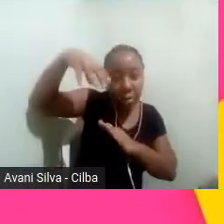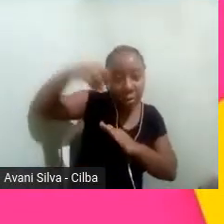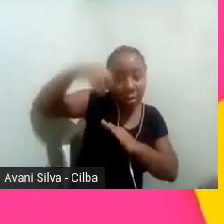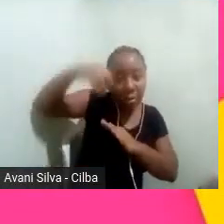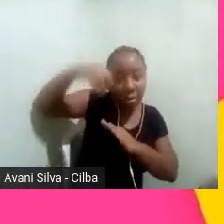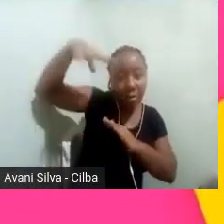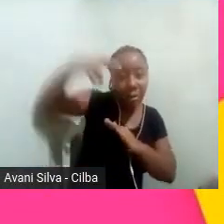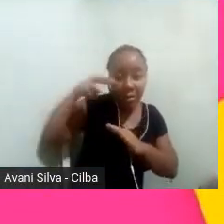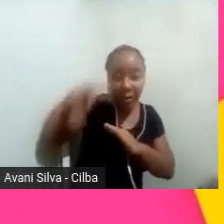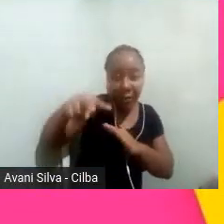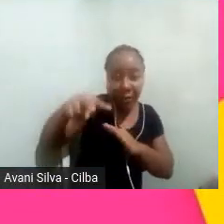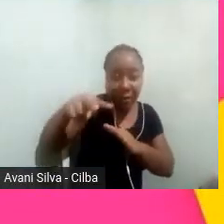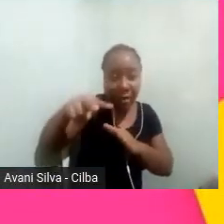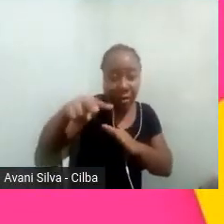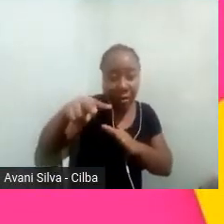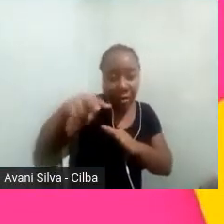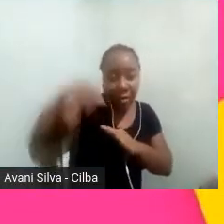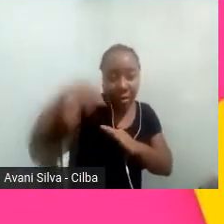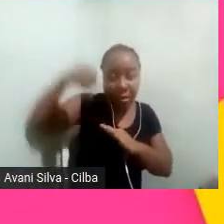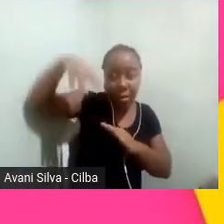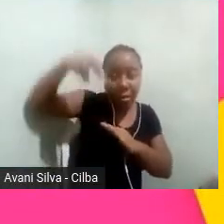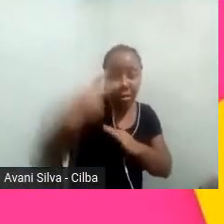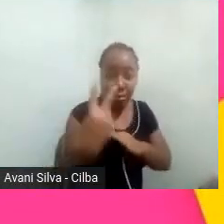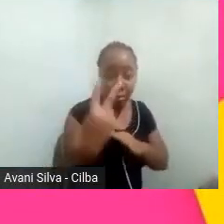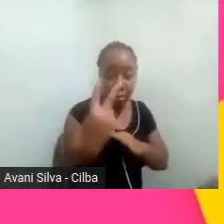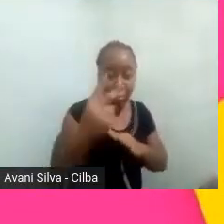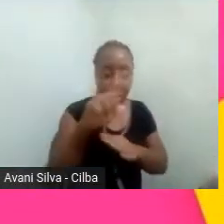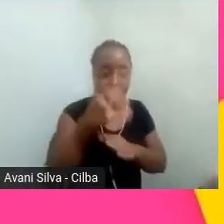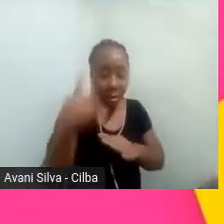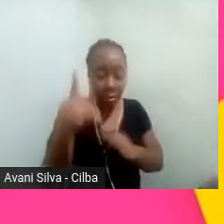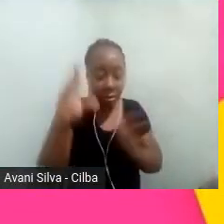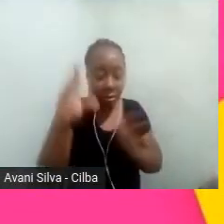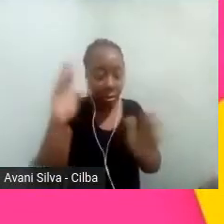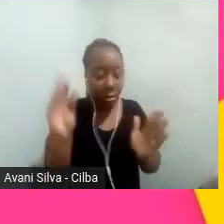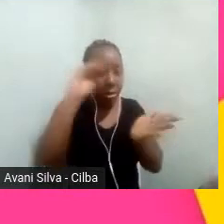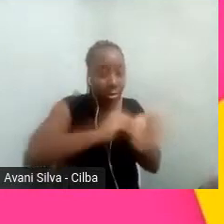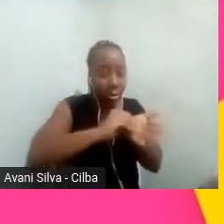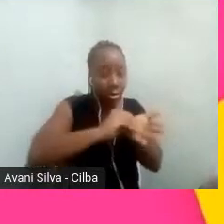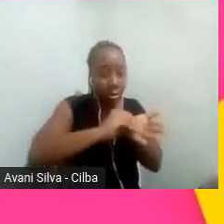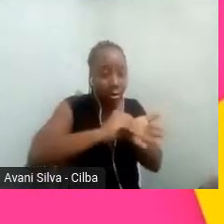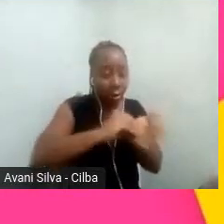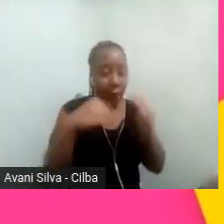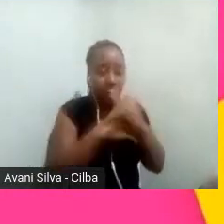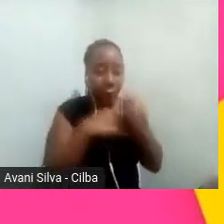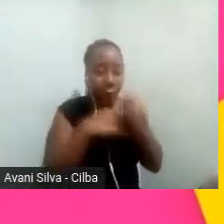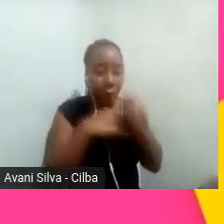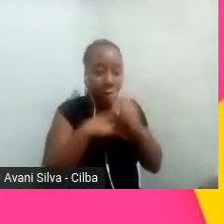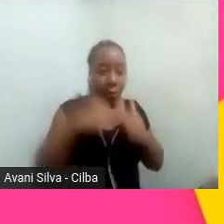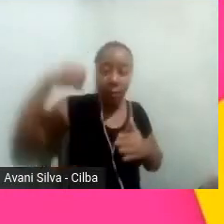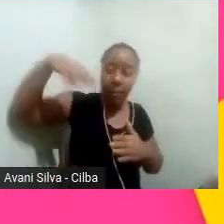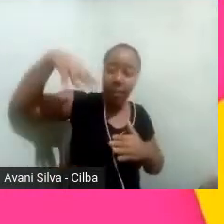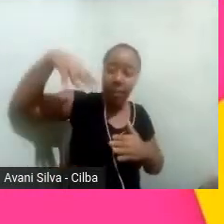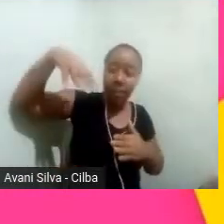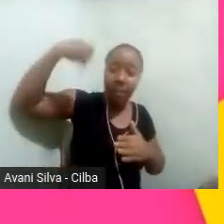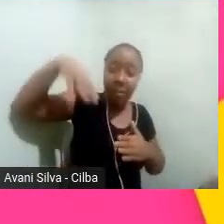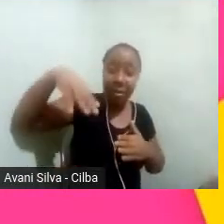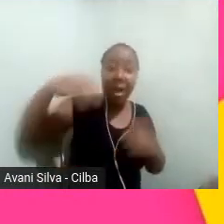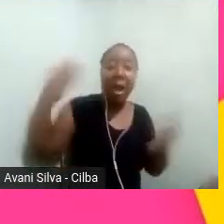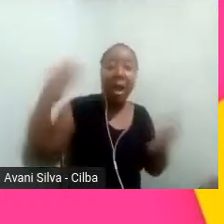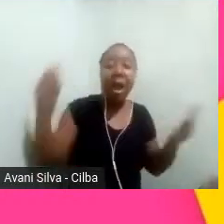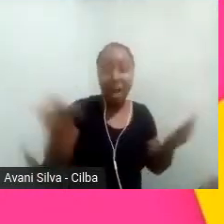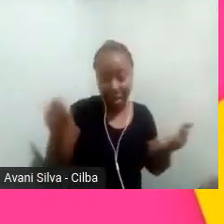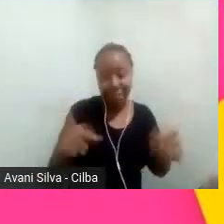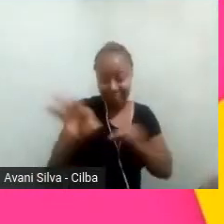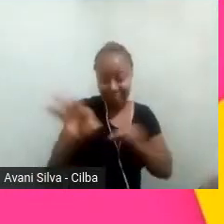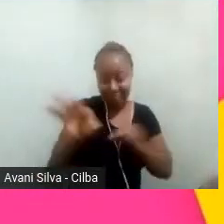Depois que acendeu os 2 LEDs, ele gravou o código e o LED começou a piscar do jeito que eu queria. Então, ele